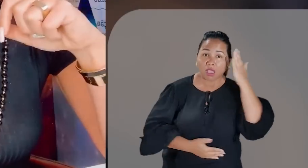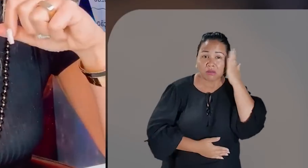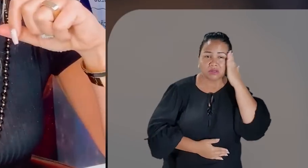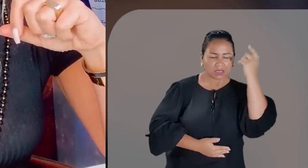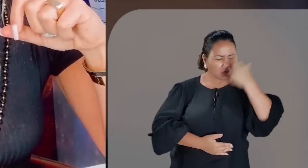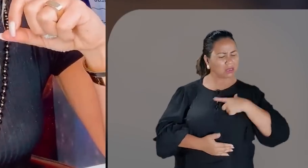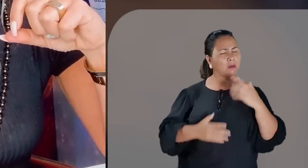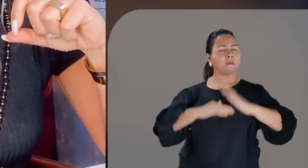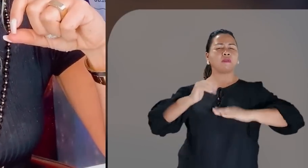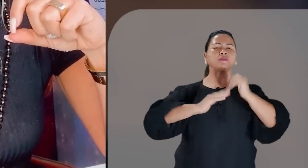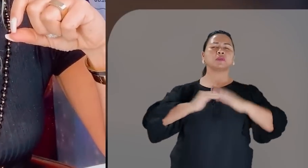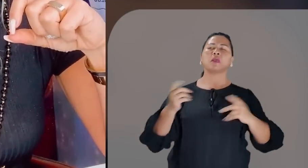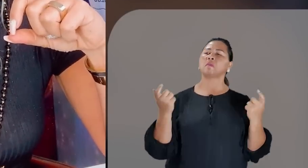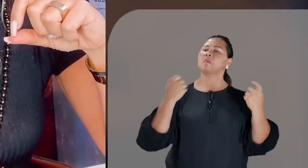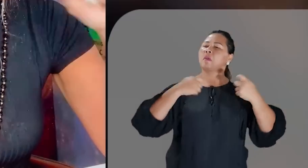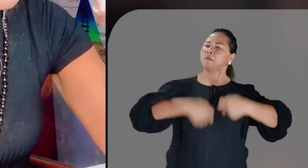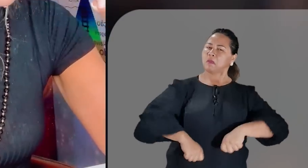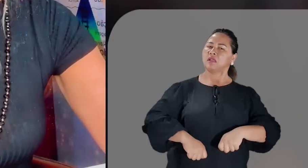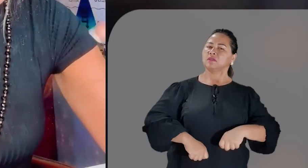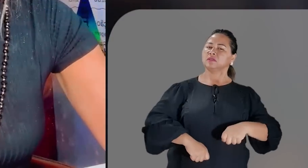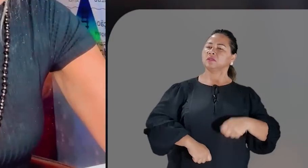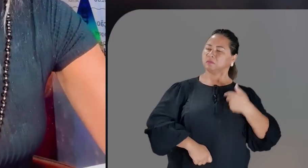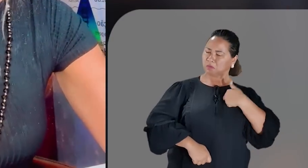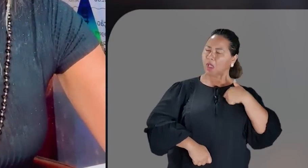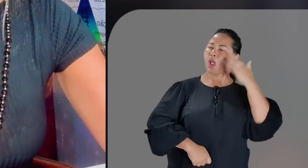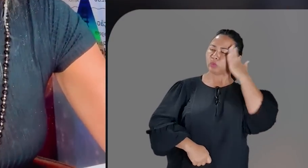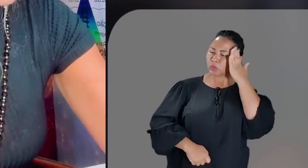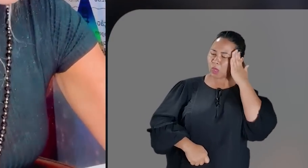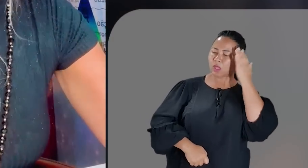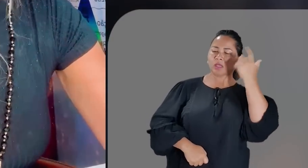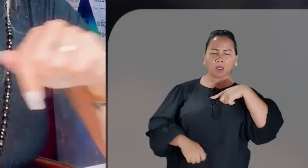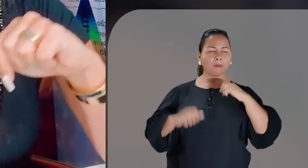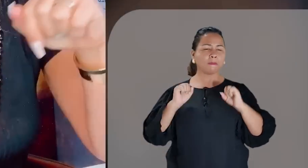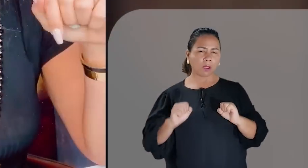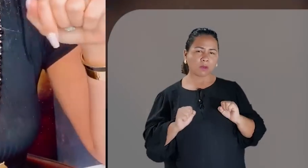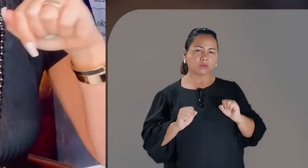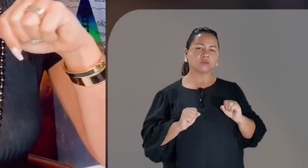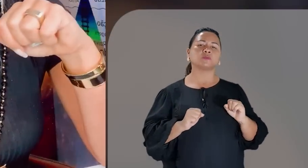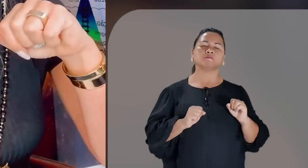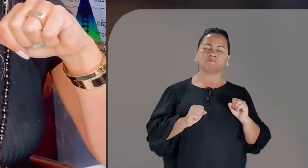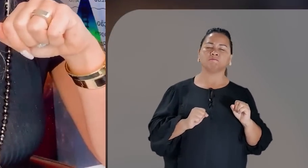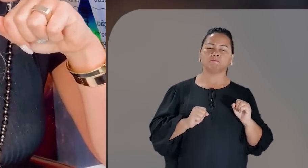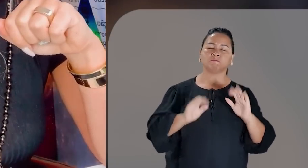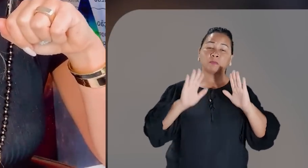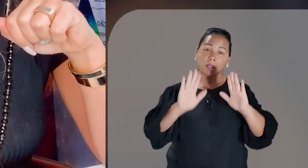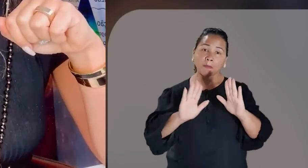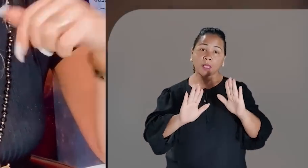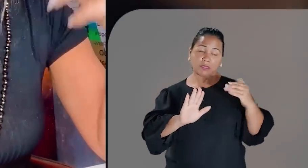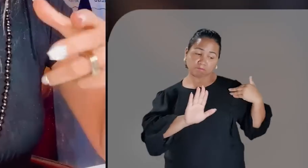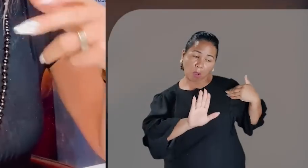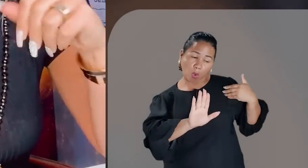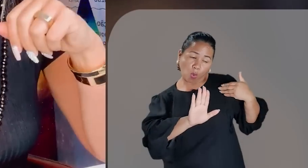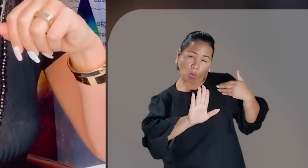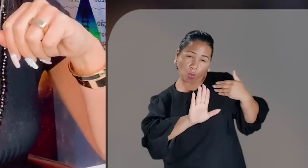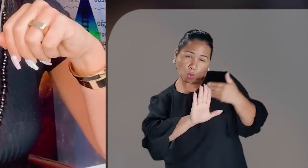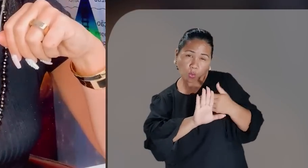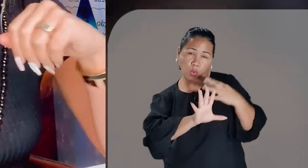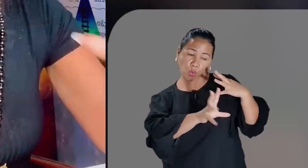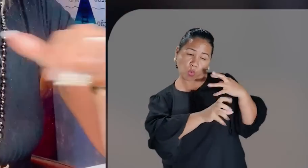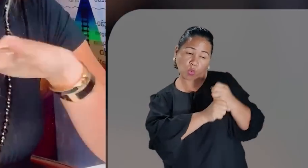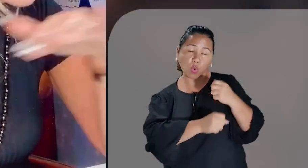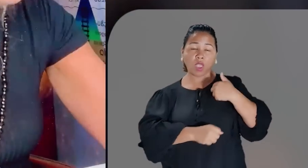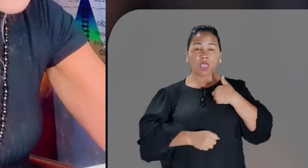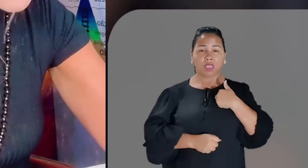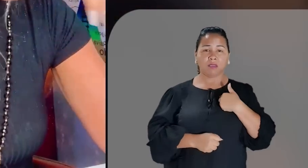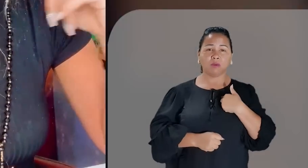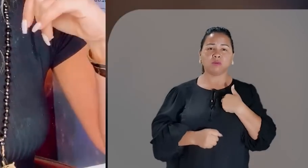Eu sei a treinadora que eu sou. Eu sei que eu sou a treinadora de treinadores de cocriação da realidade. Eu compilei esse estudo,